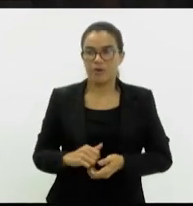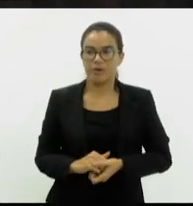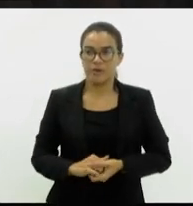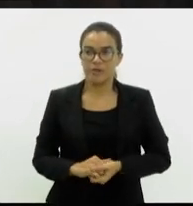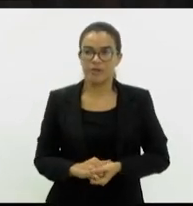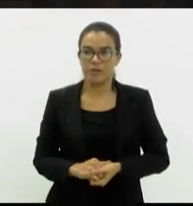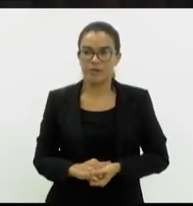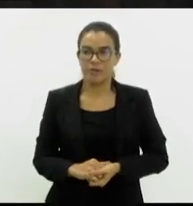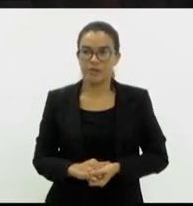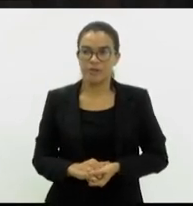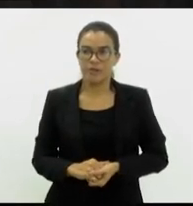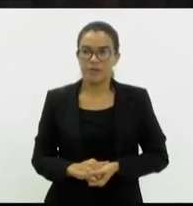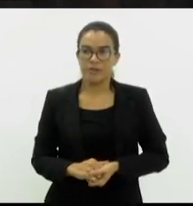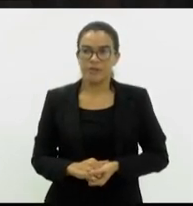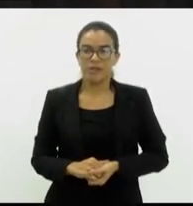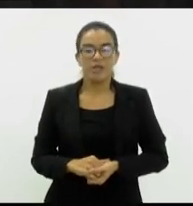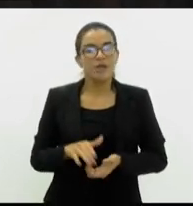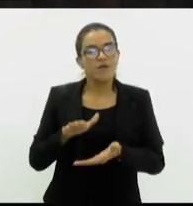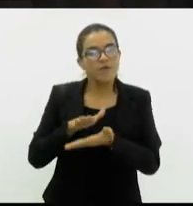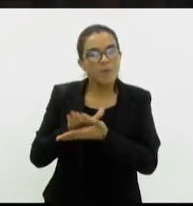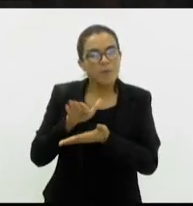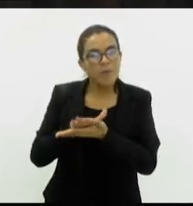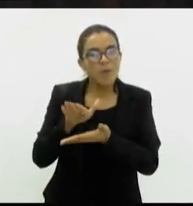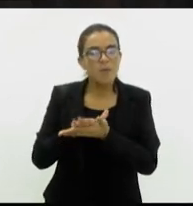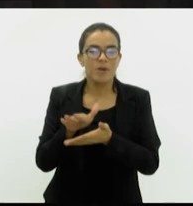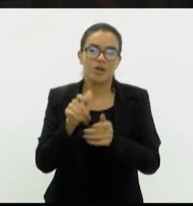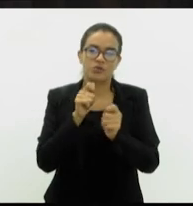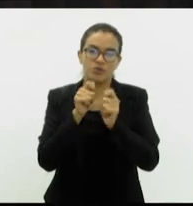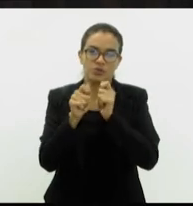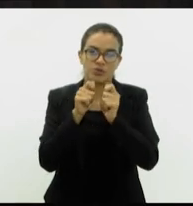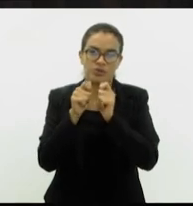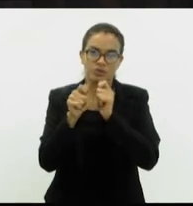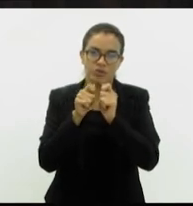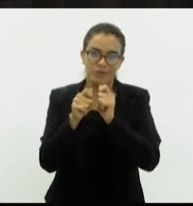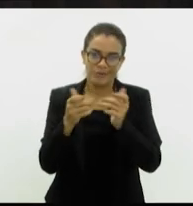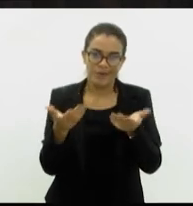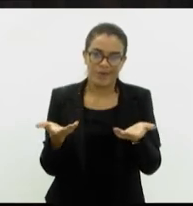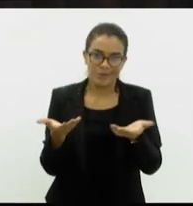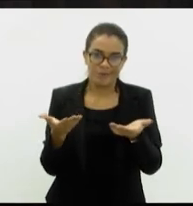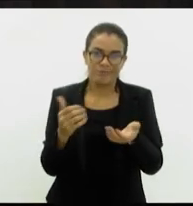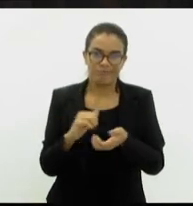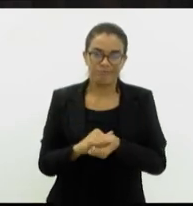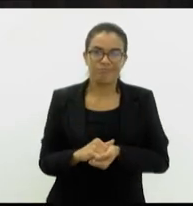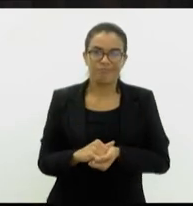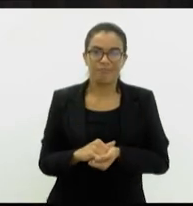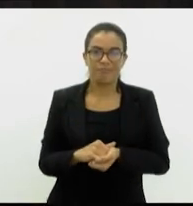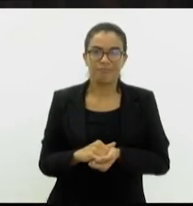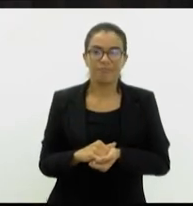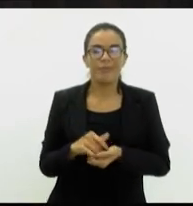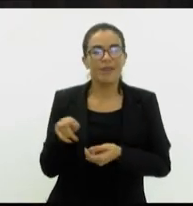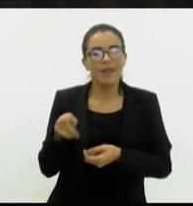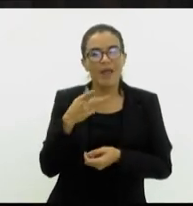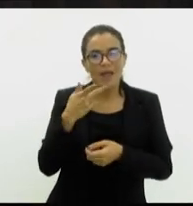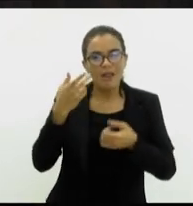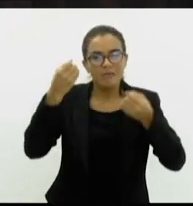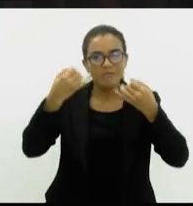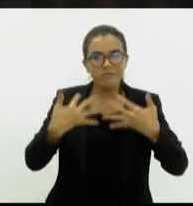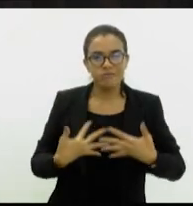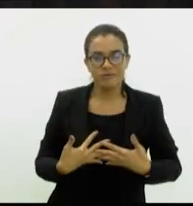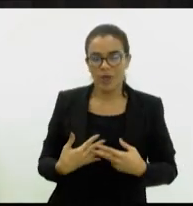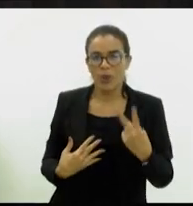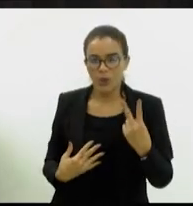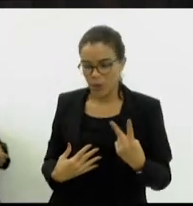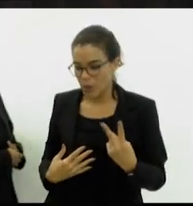governador que foi publicada nos jornais no que ele dizia que esses dois